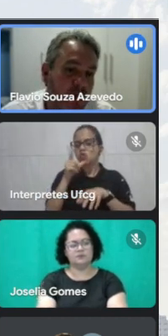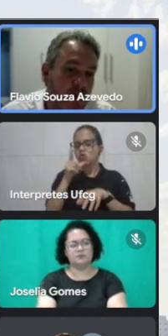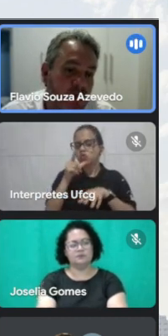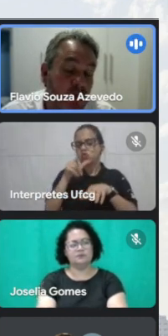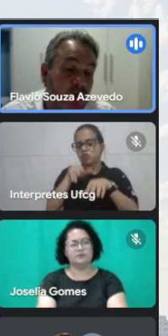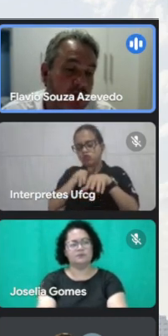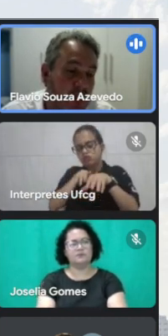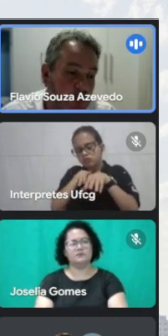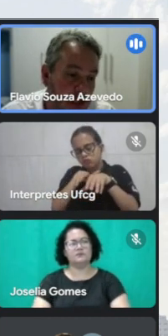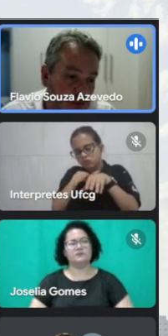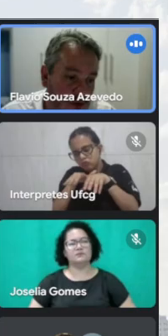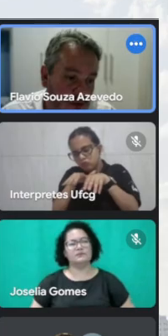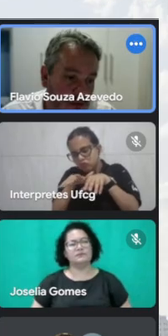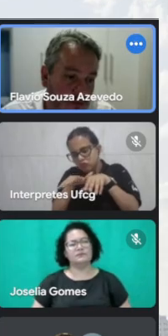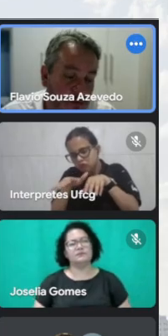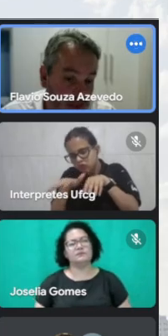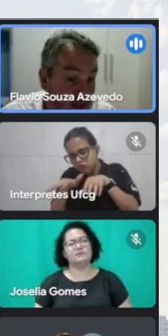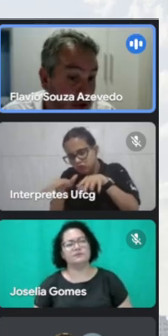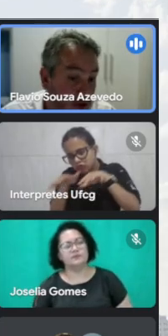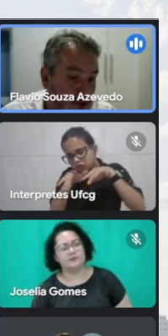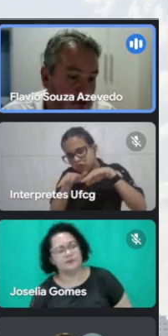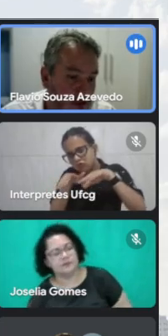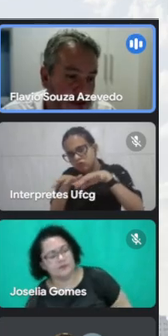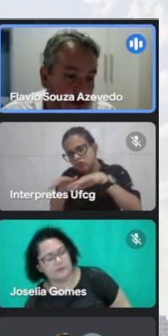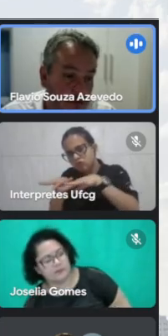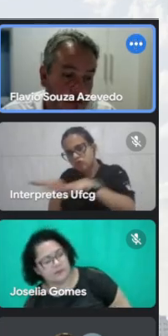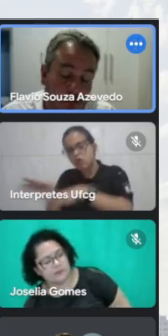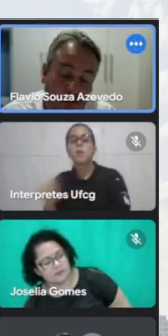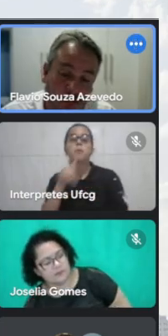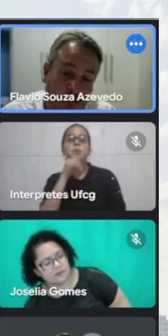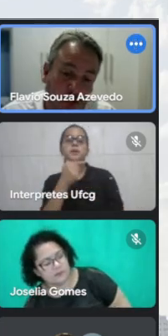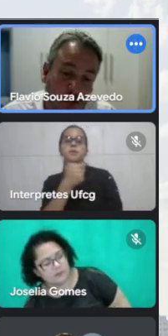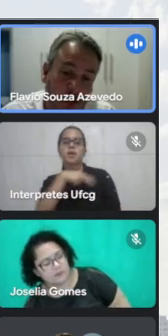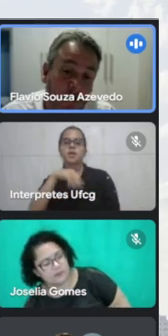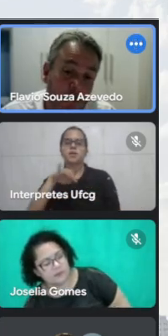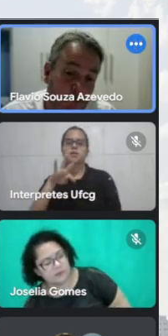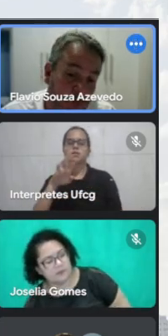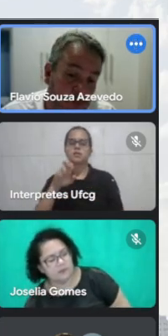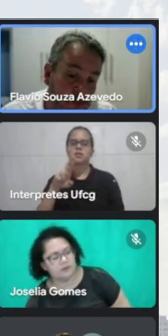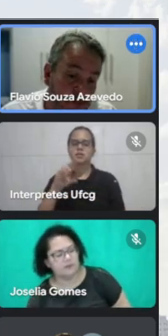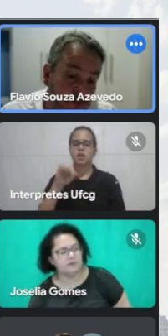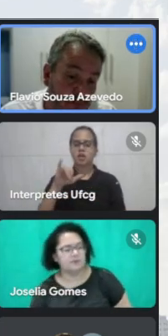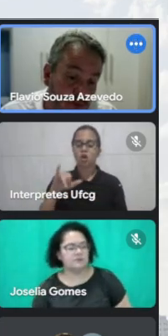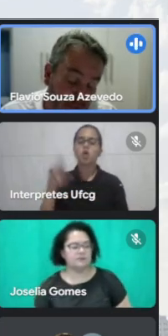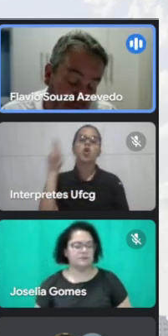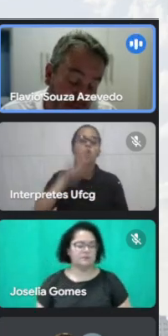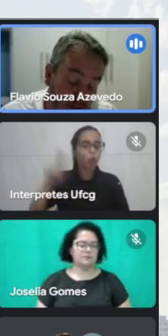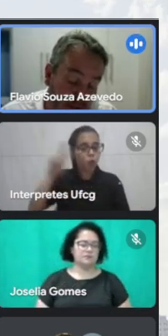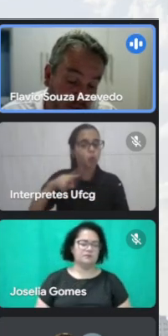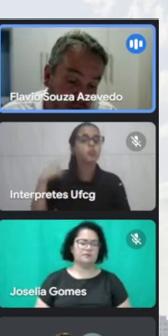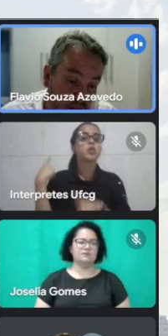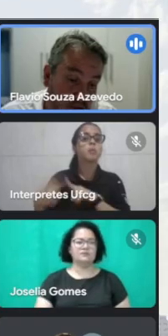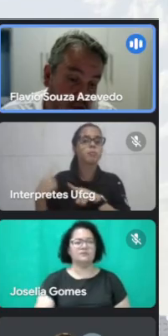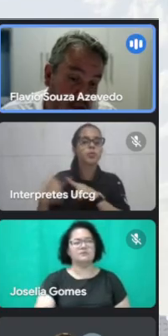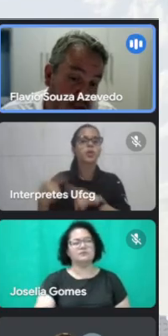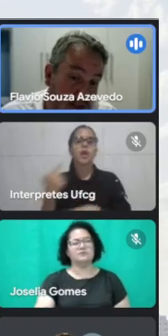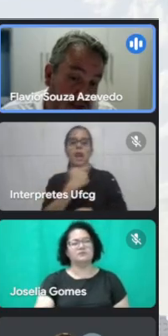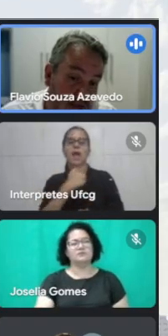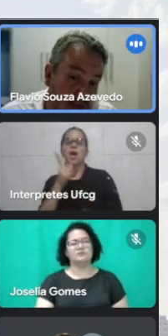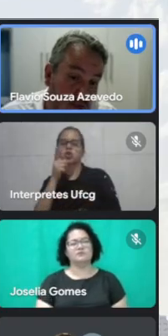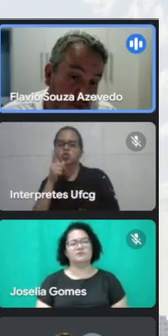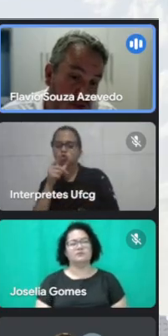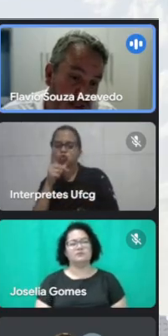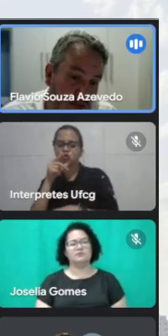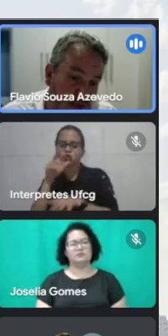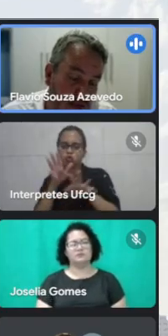quando o efluente tem muitos sedimentos. Em Niterói eles utilizam, porque os efluentes lá dos rios,